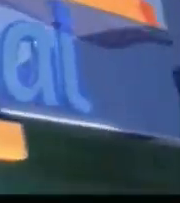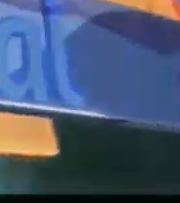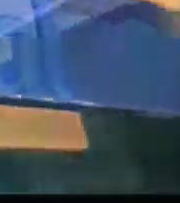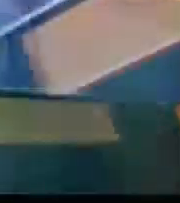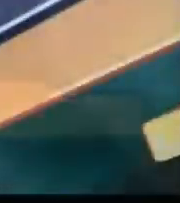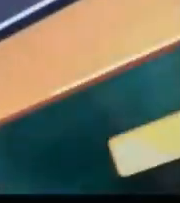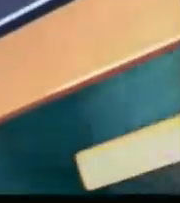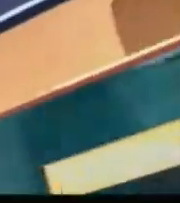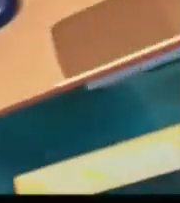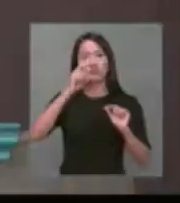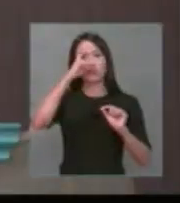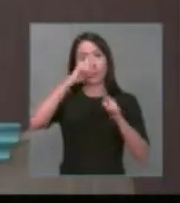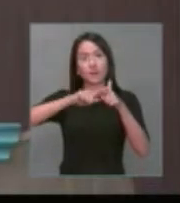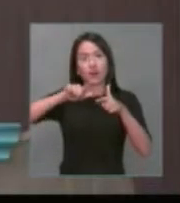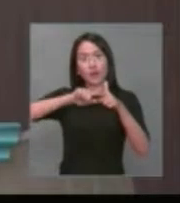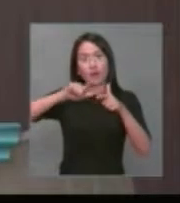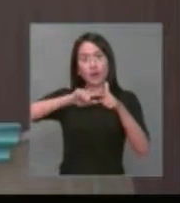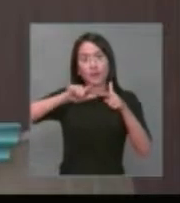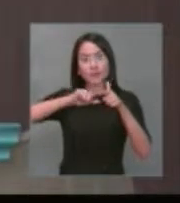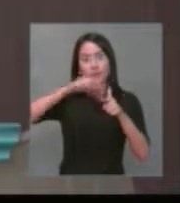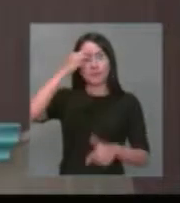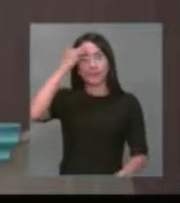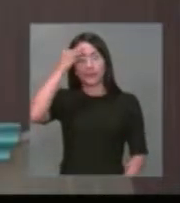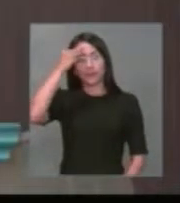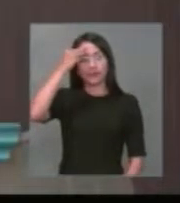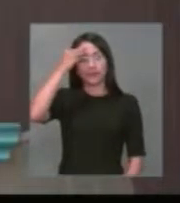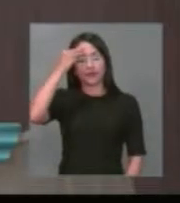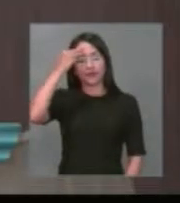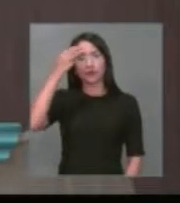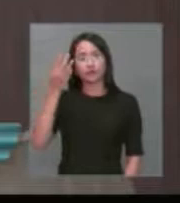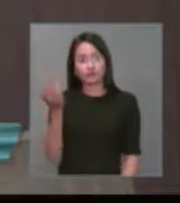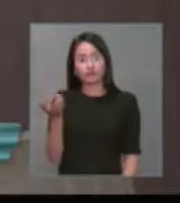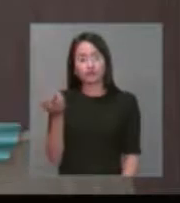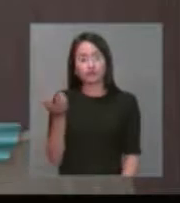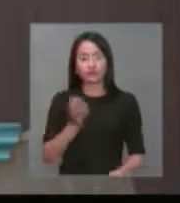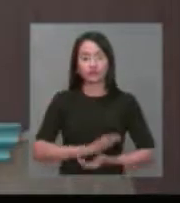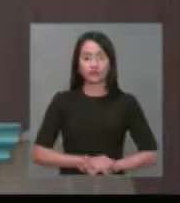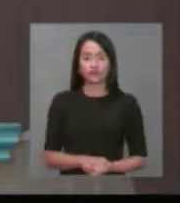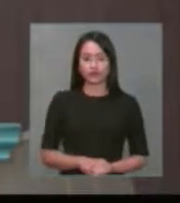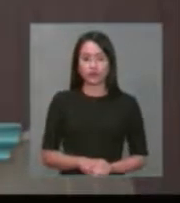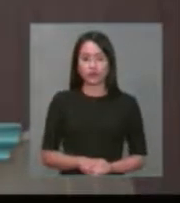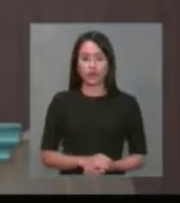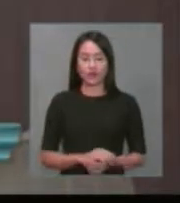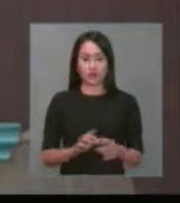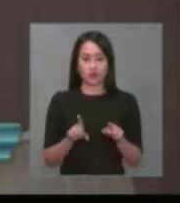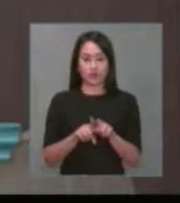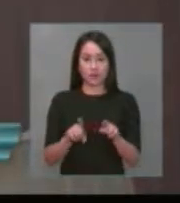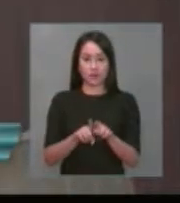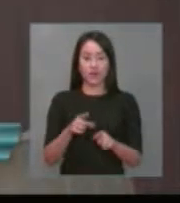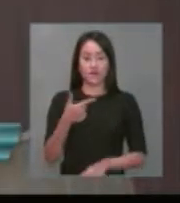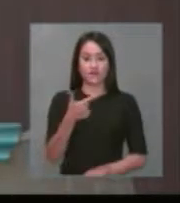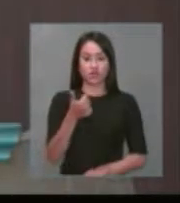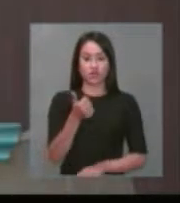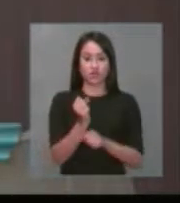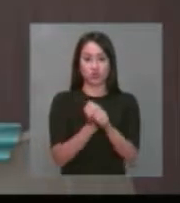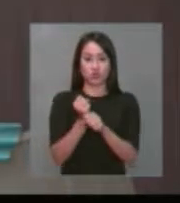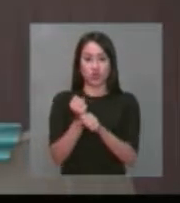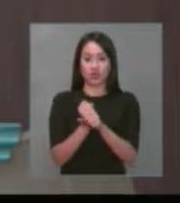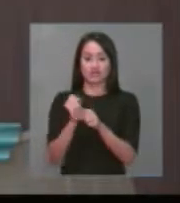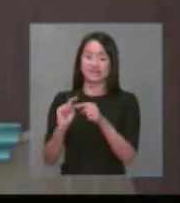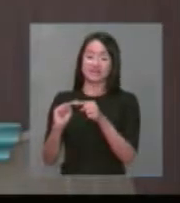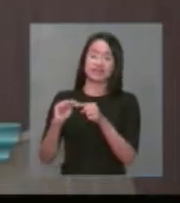Público. A deputada Raquel Marques, do PT, lamentou a liminar que permite que profissionais da